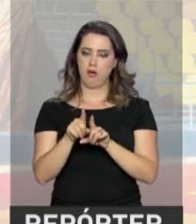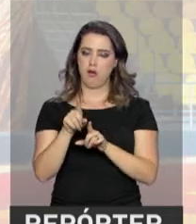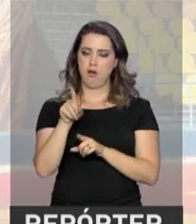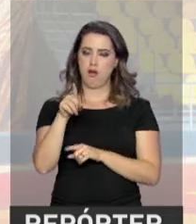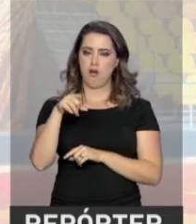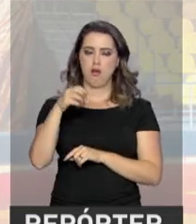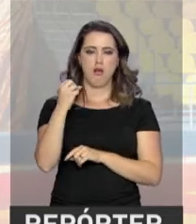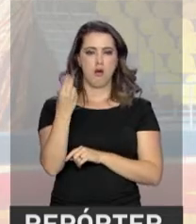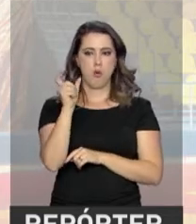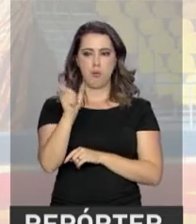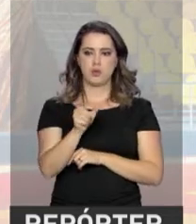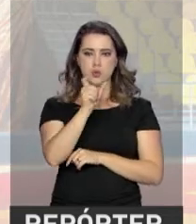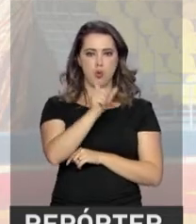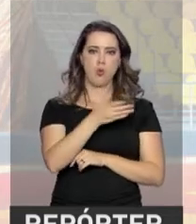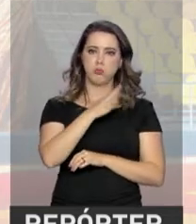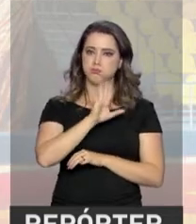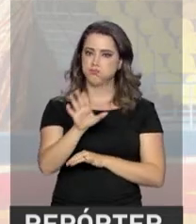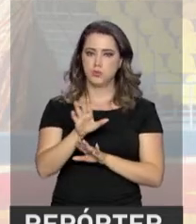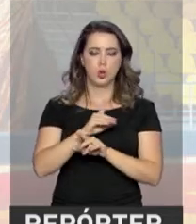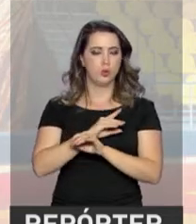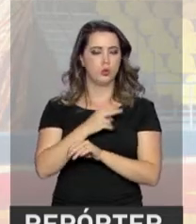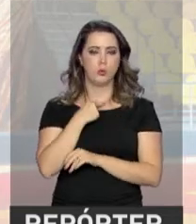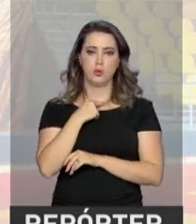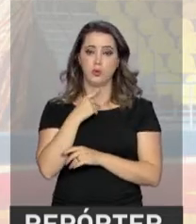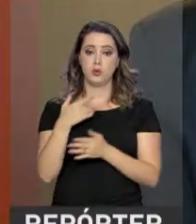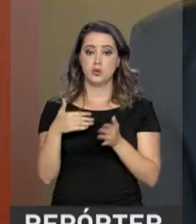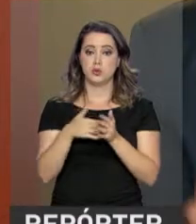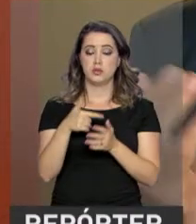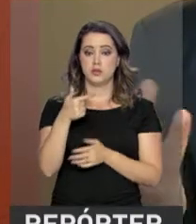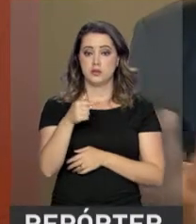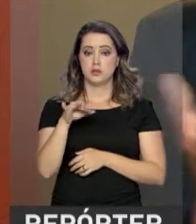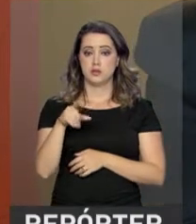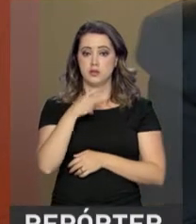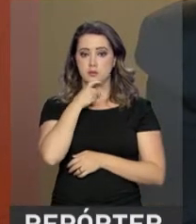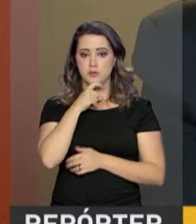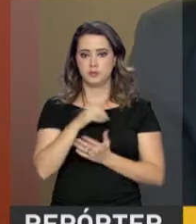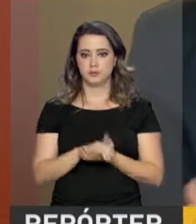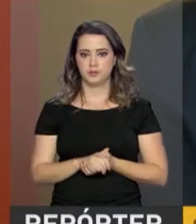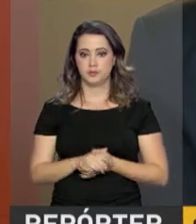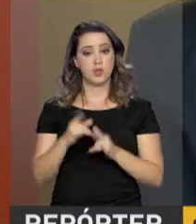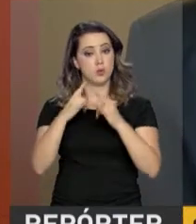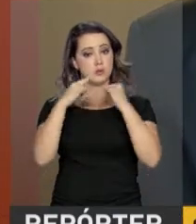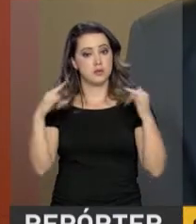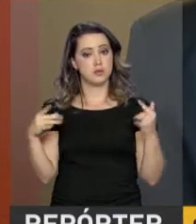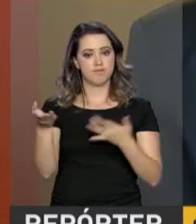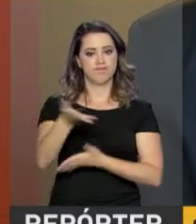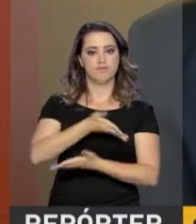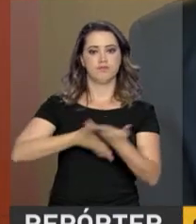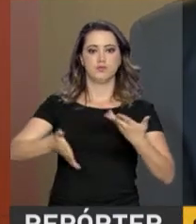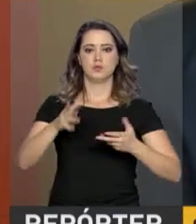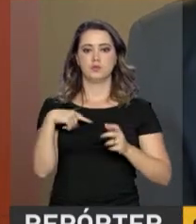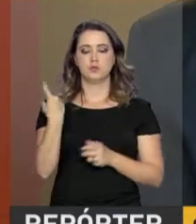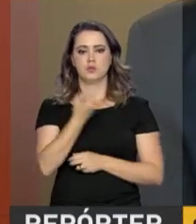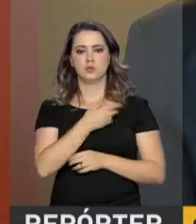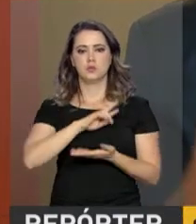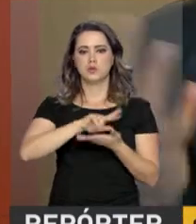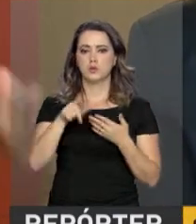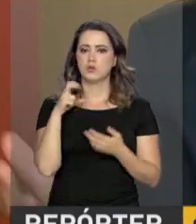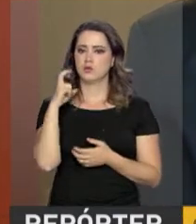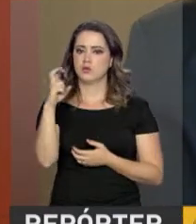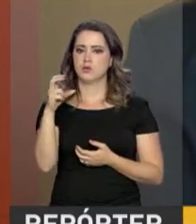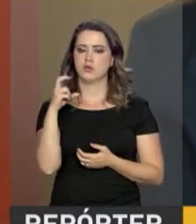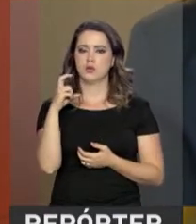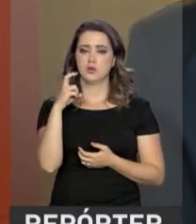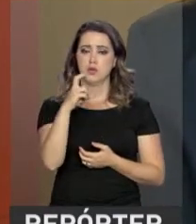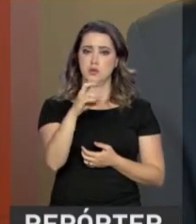física as inscrições vão até o dia 7 de junho o seu círculo é pelos nossos mais de cinco mil